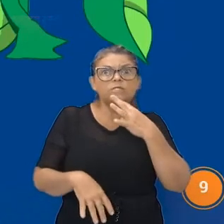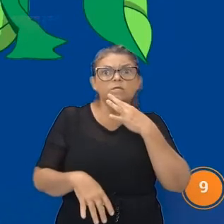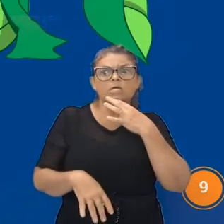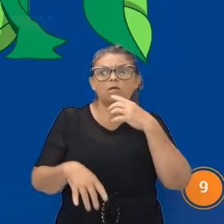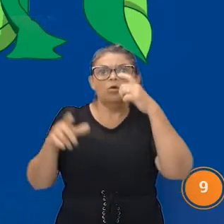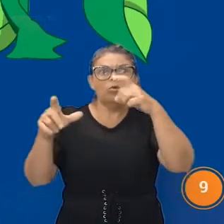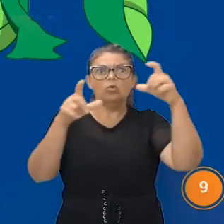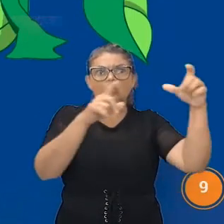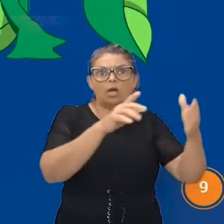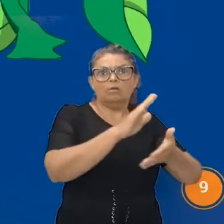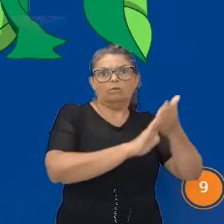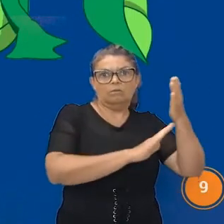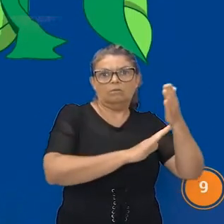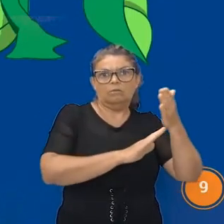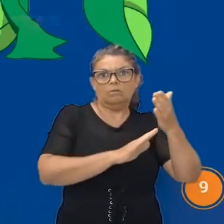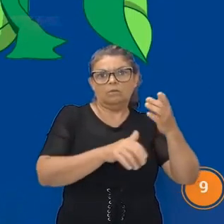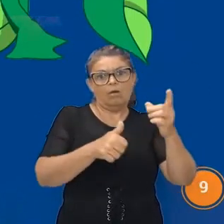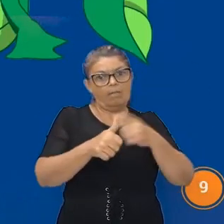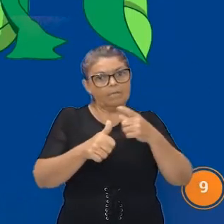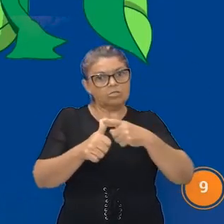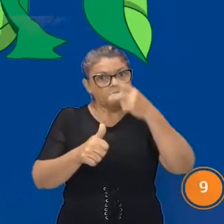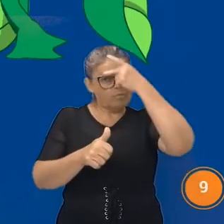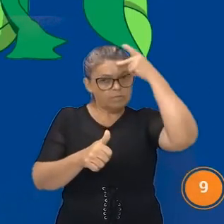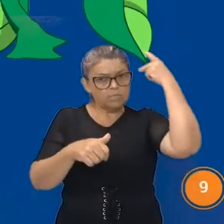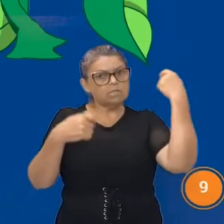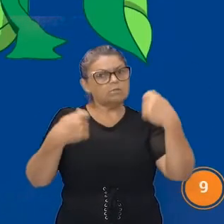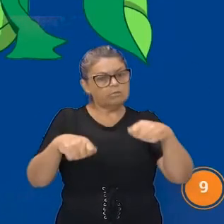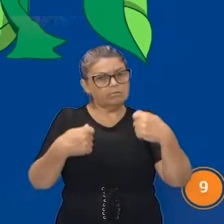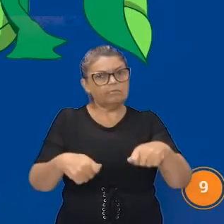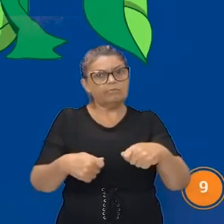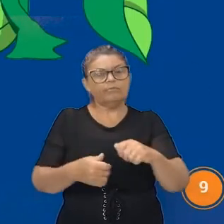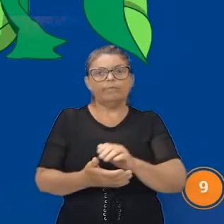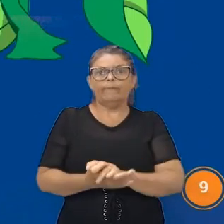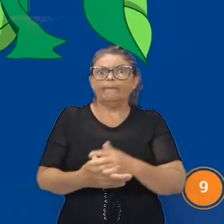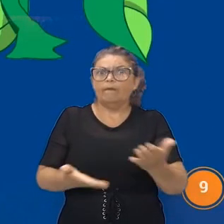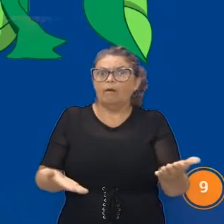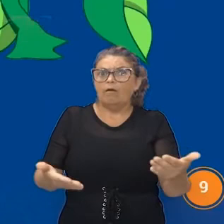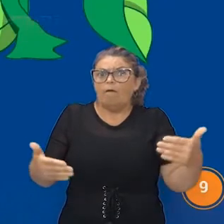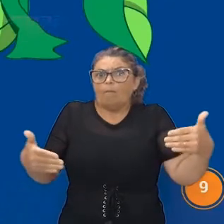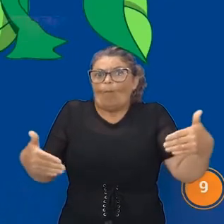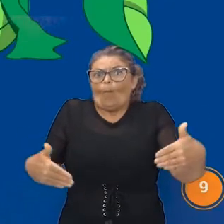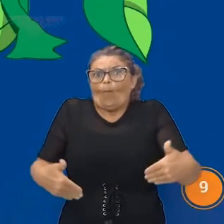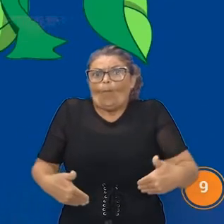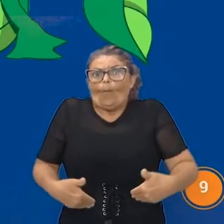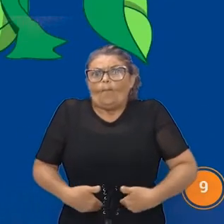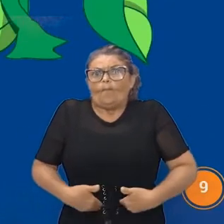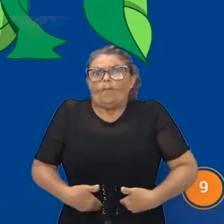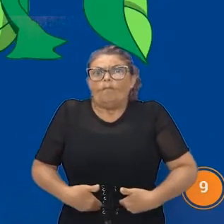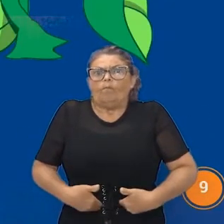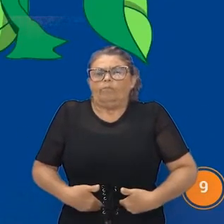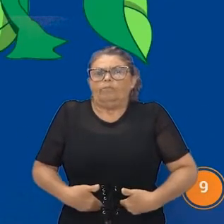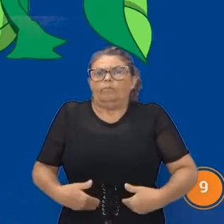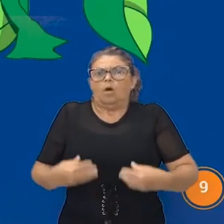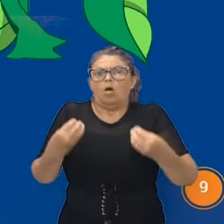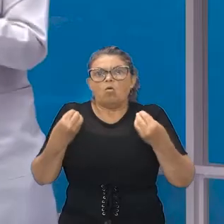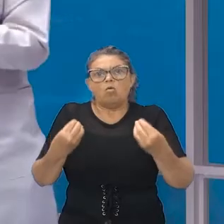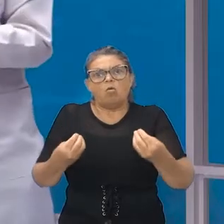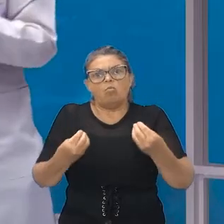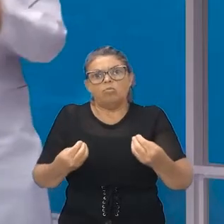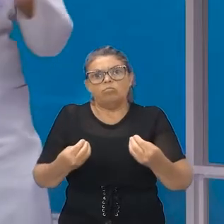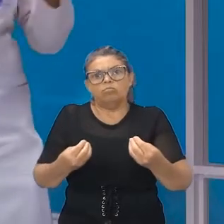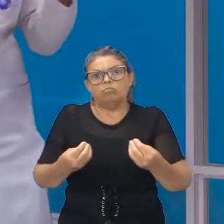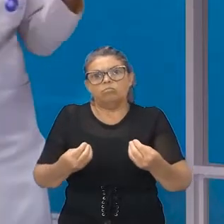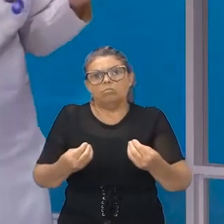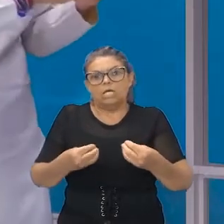que se aventurar primeiro. A fome, obviamente a fome, você sair ali de terra, né? Estar em terra, ancorado ali